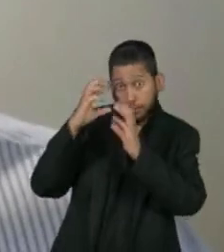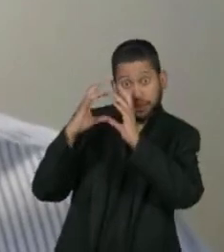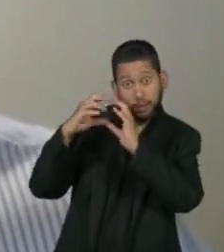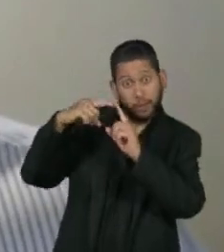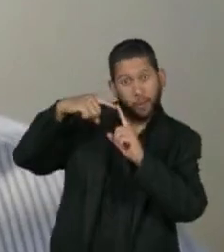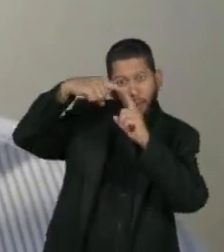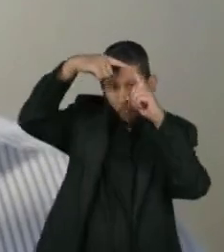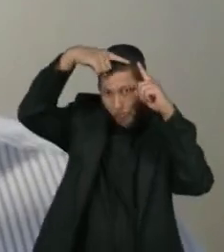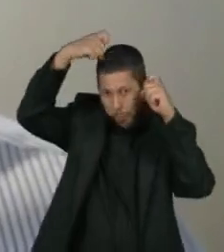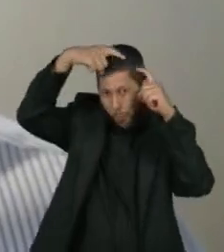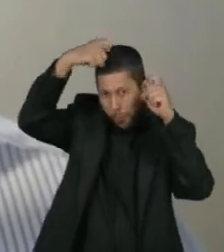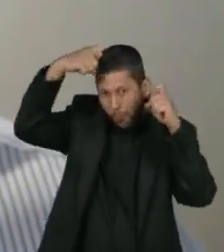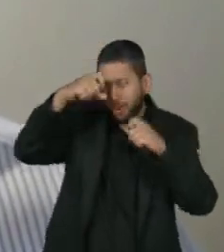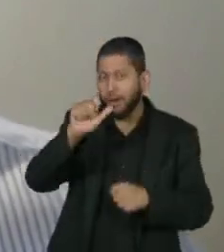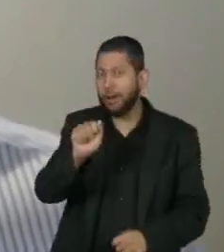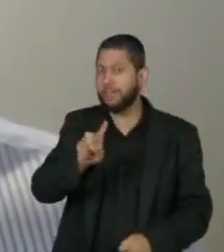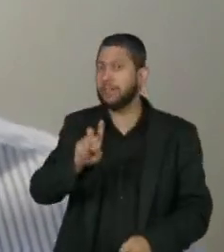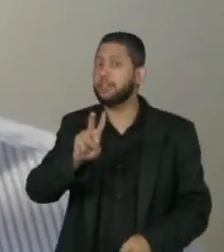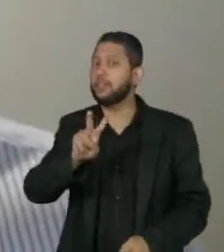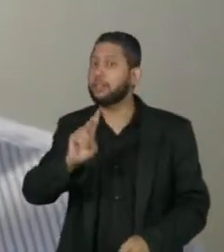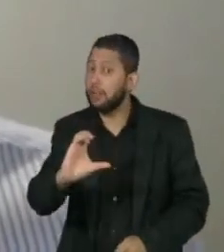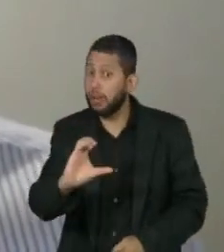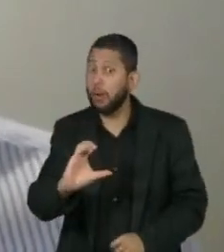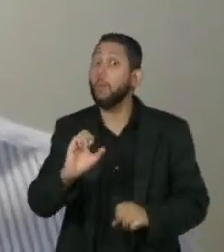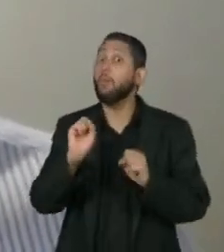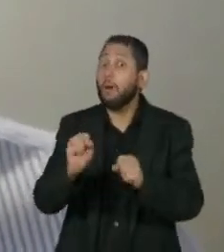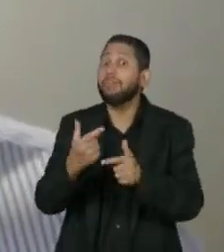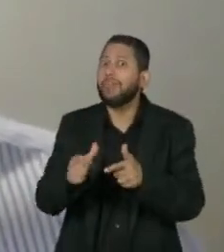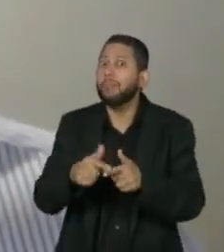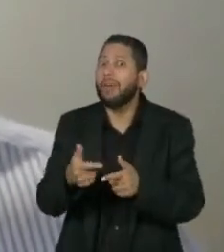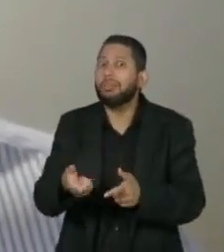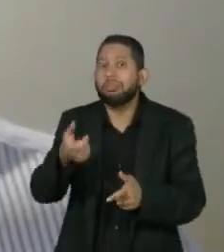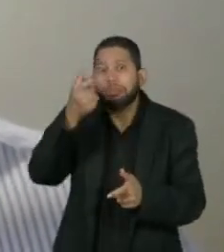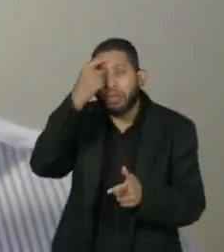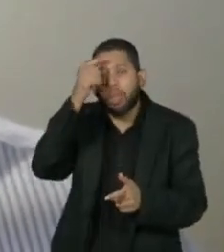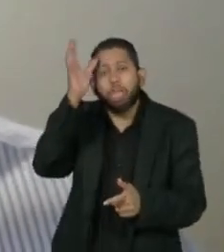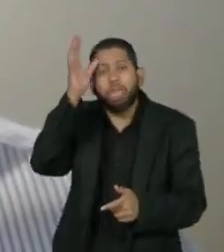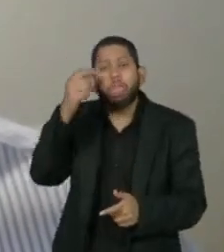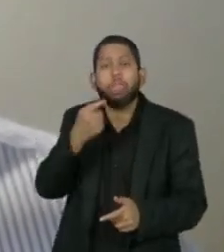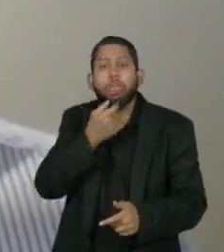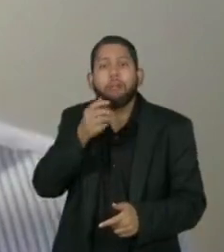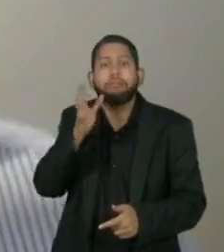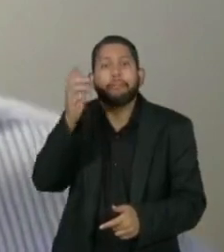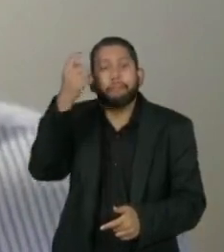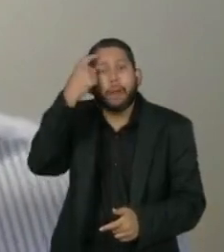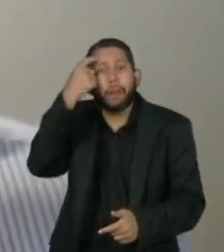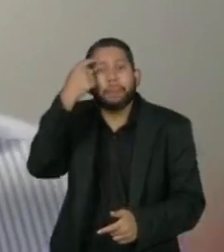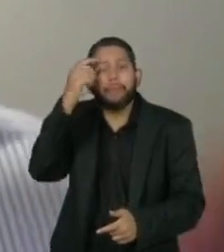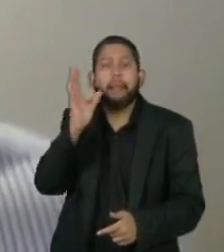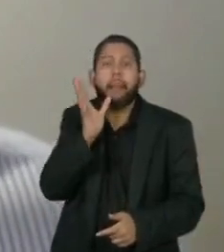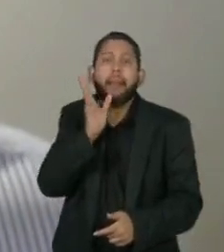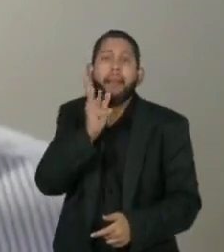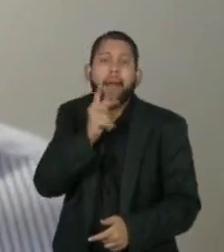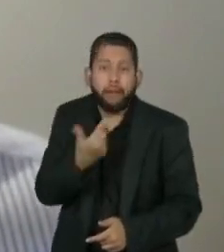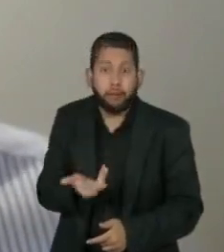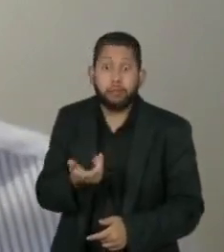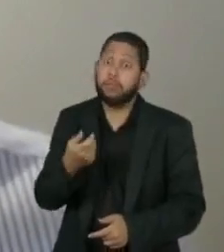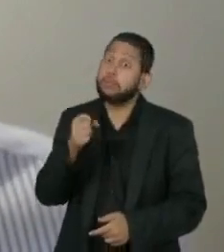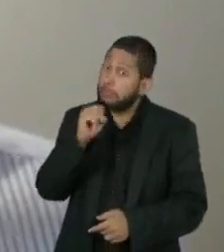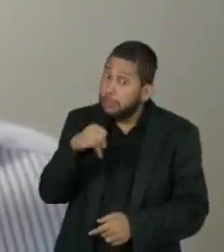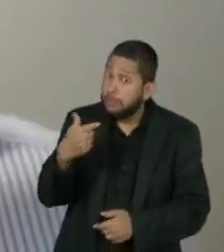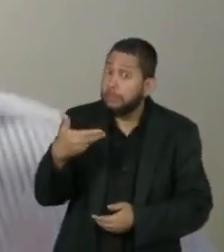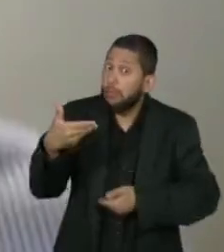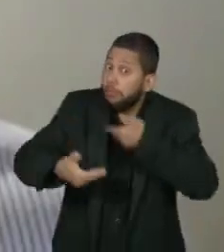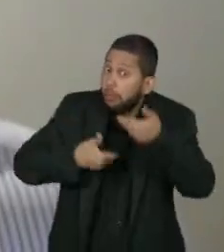uma das causadoras de demência, de alterações de função da cognição a longo prazo. Tudo isso se não tratada,